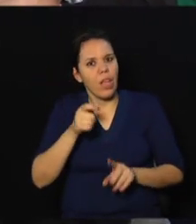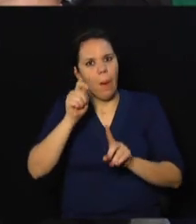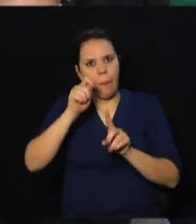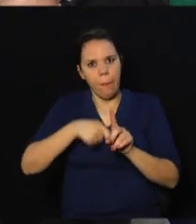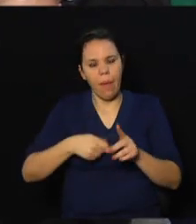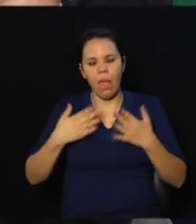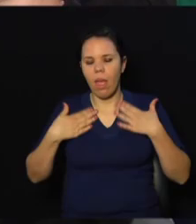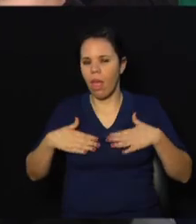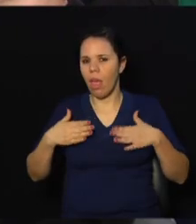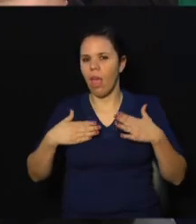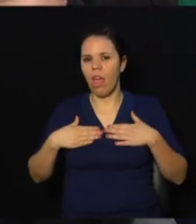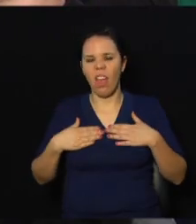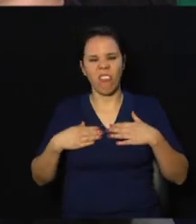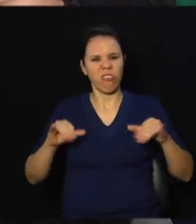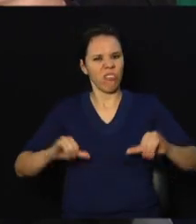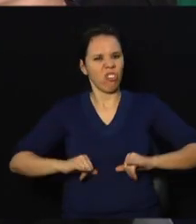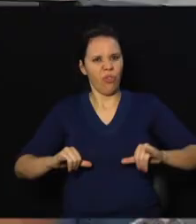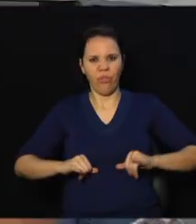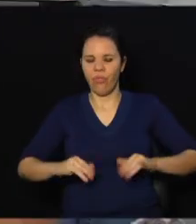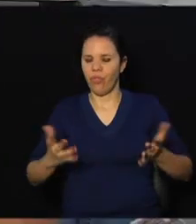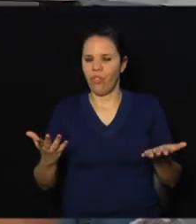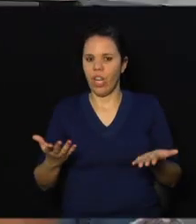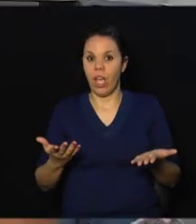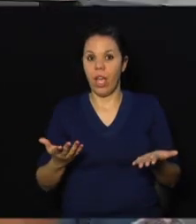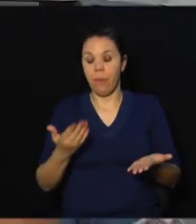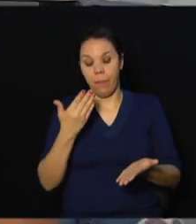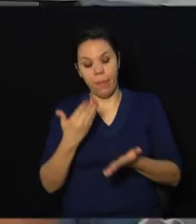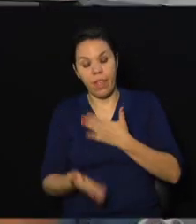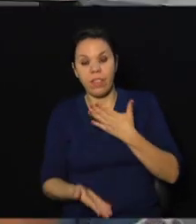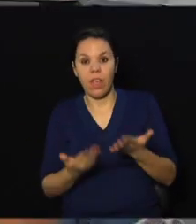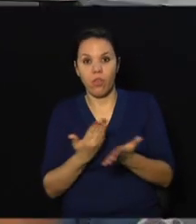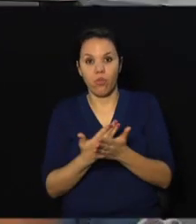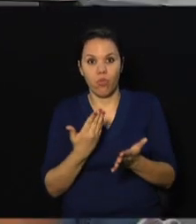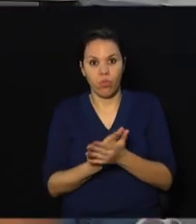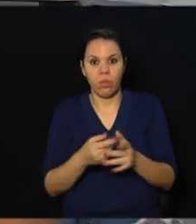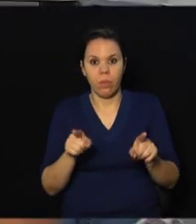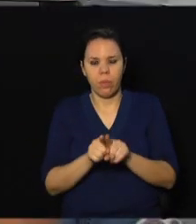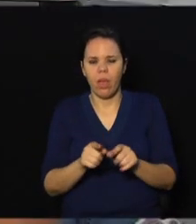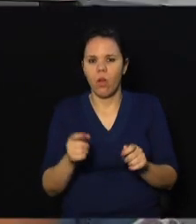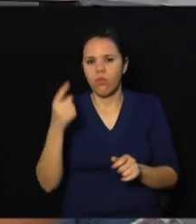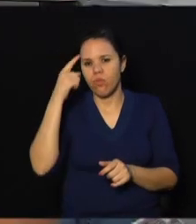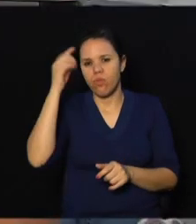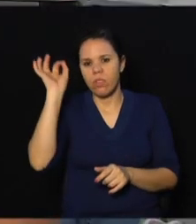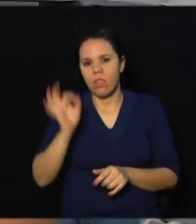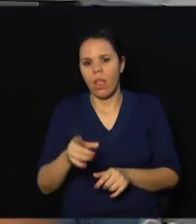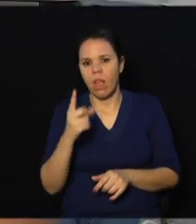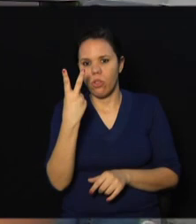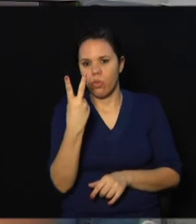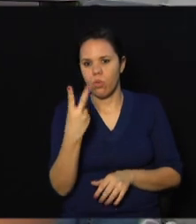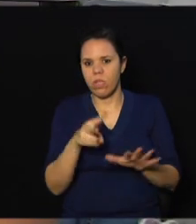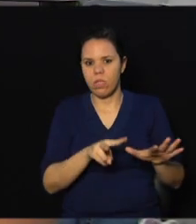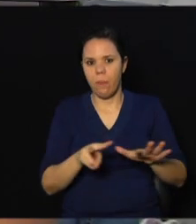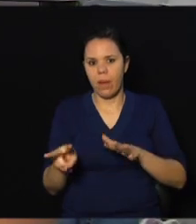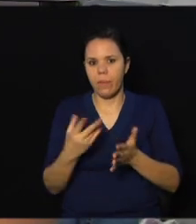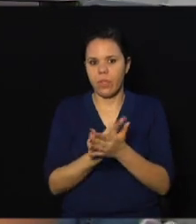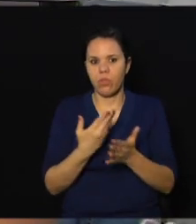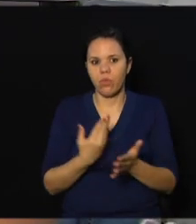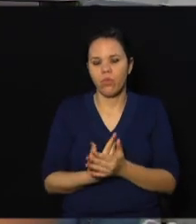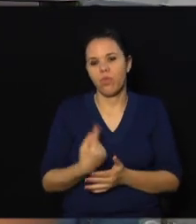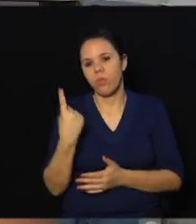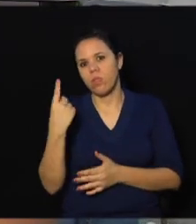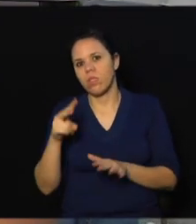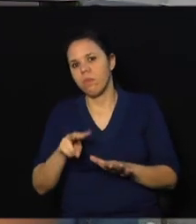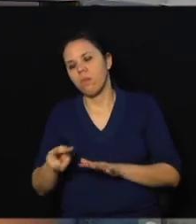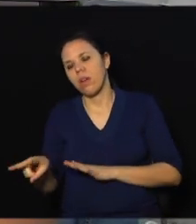descanso sem sacrificar os estudos. O ideal é ter 2 semanas ali para estudo e 1 semana para descanso. Como que eles vão encaixar